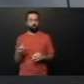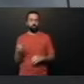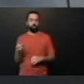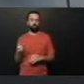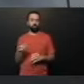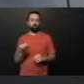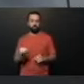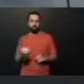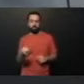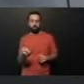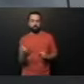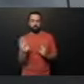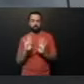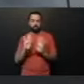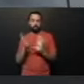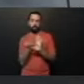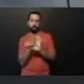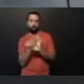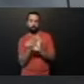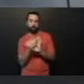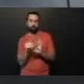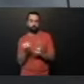por favor.